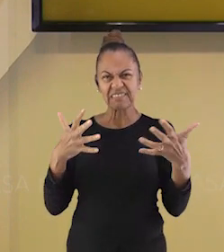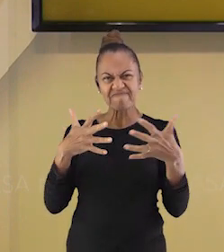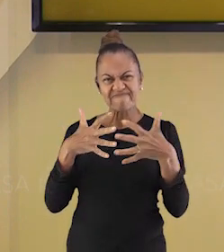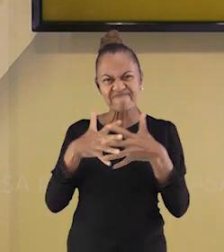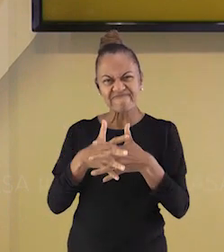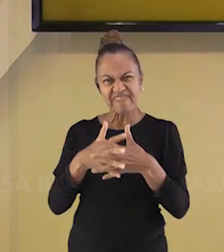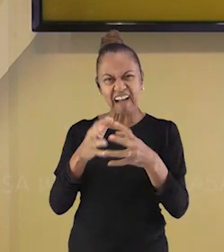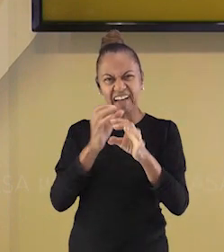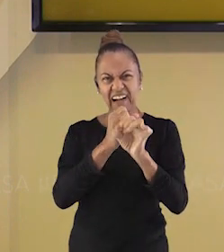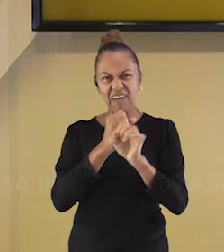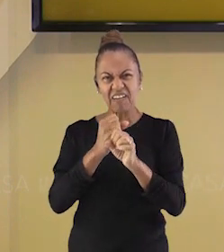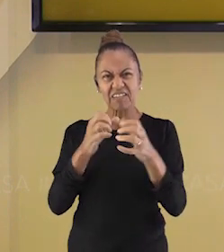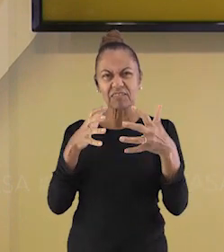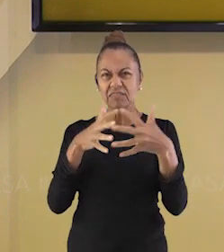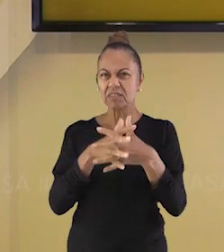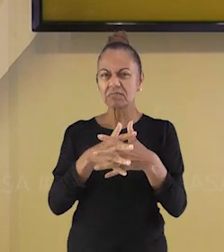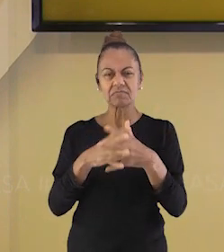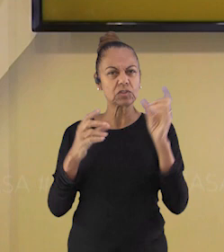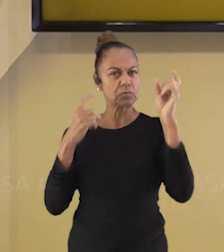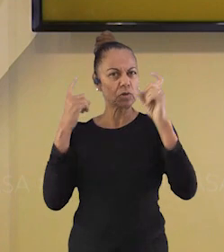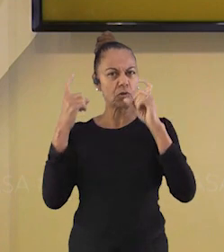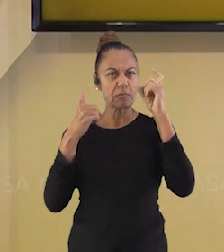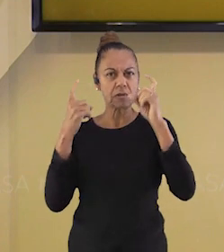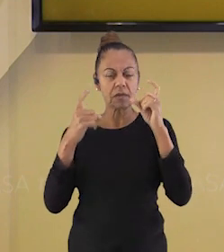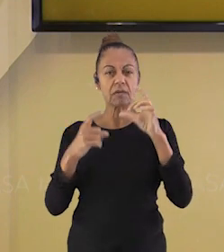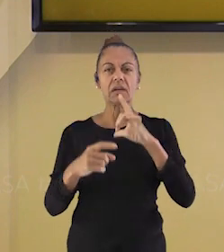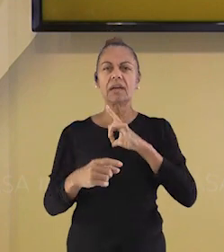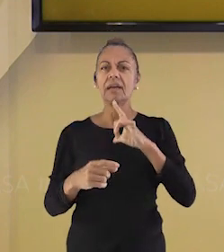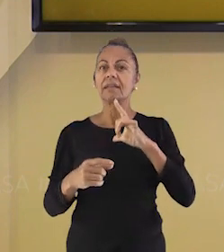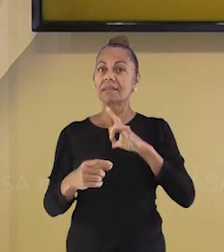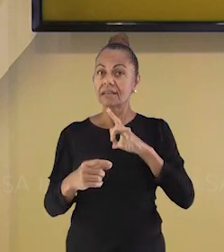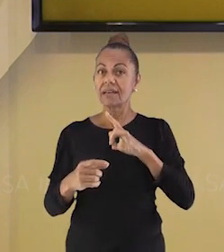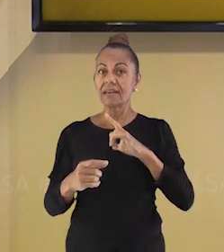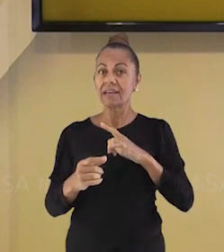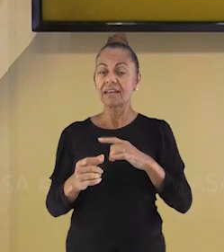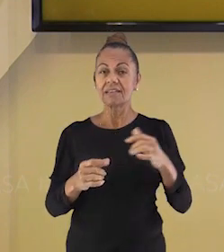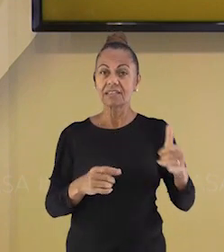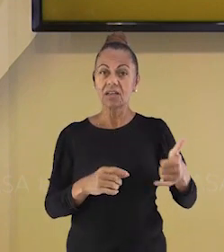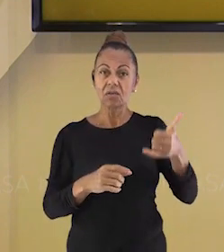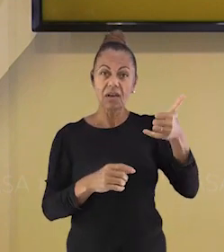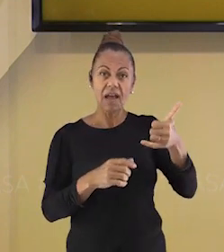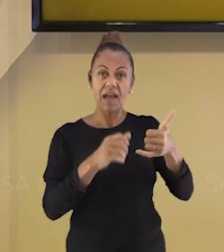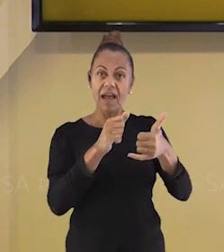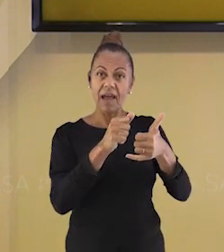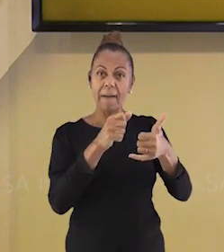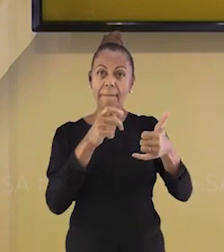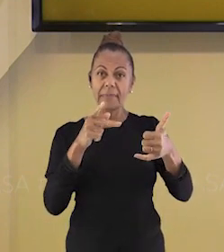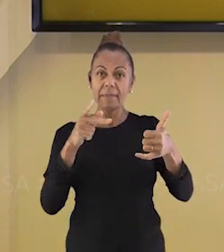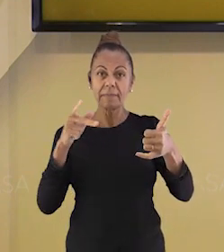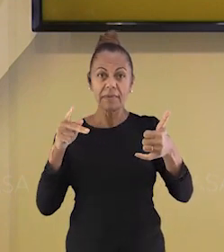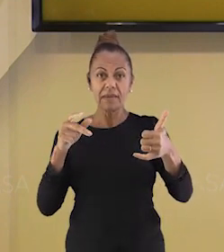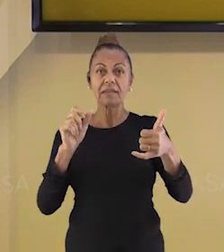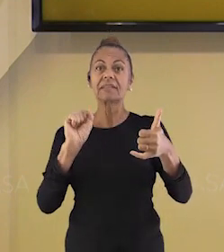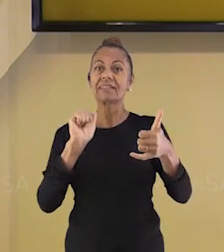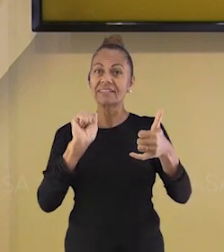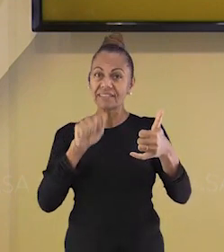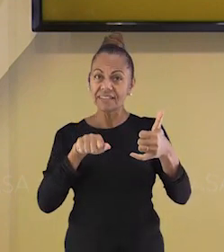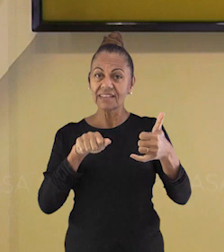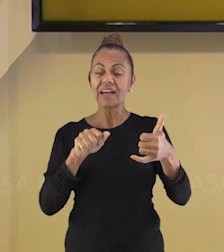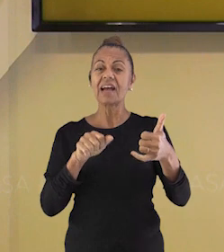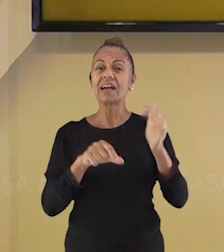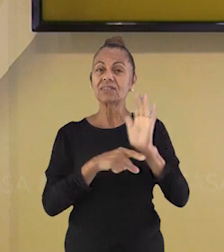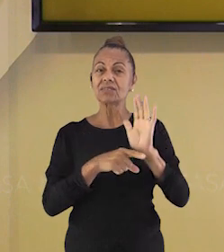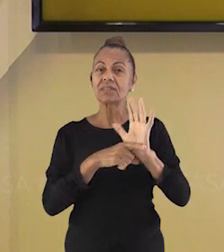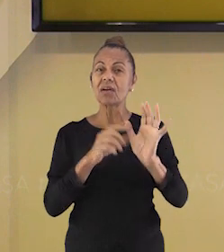seja, normal. E se você achou complicado calcular, não se preocupe. Atualmente, há